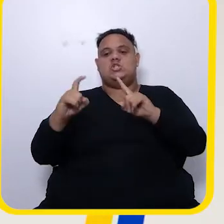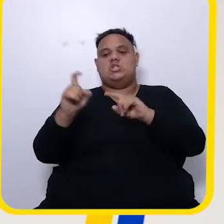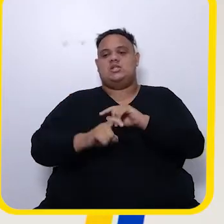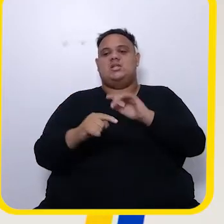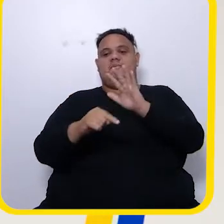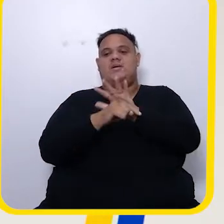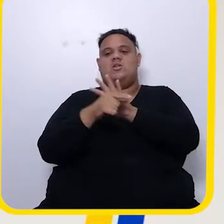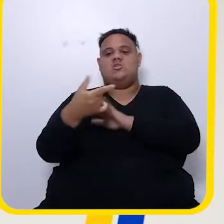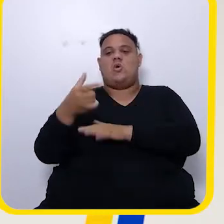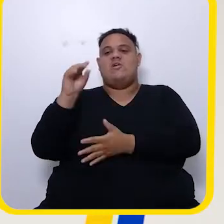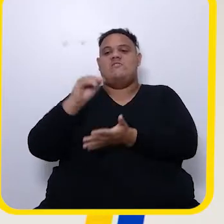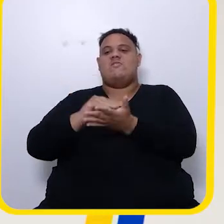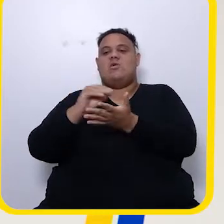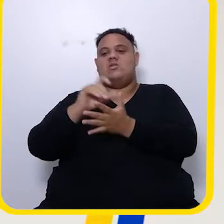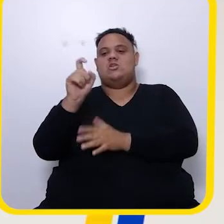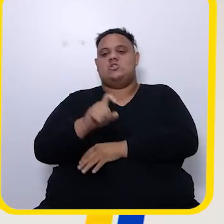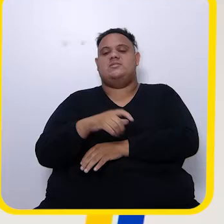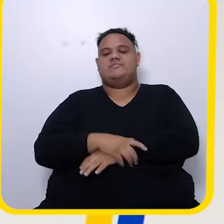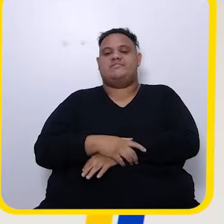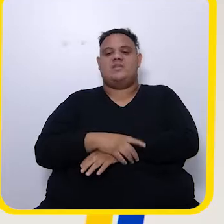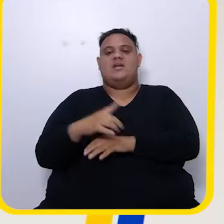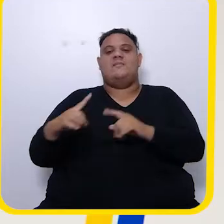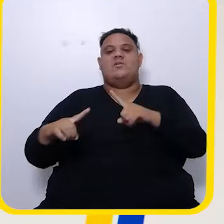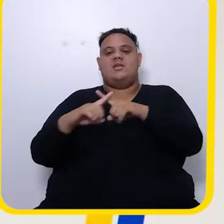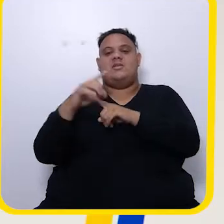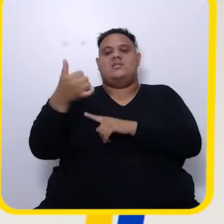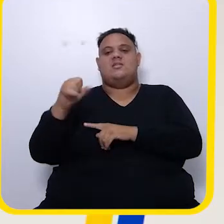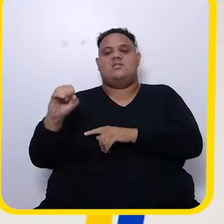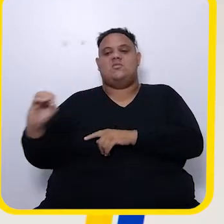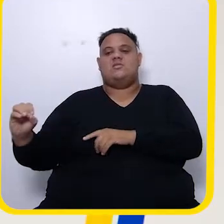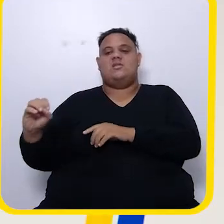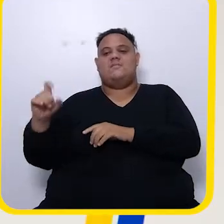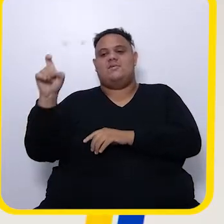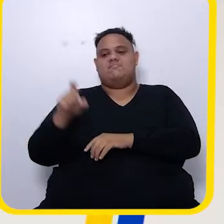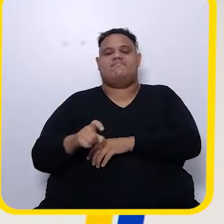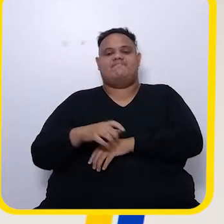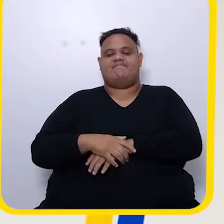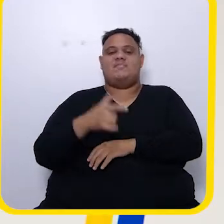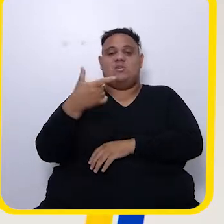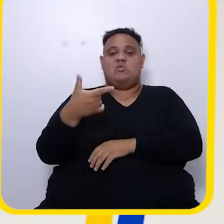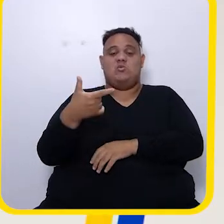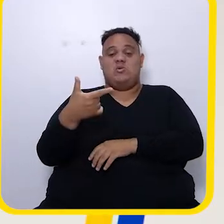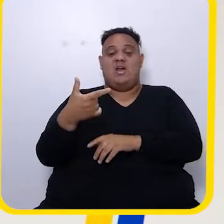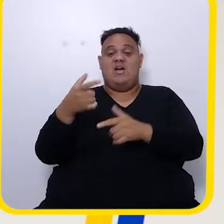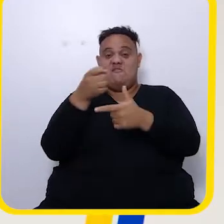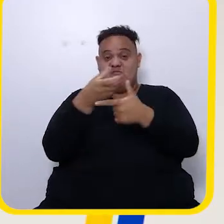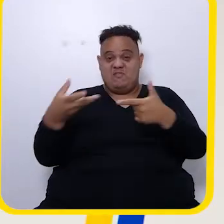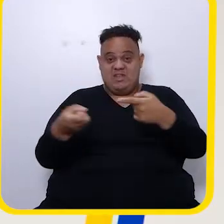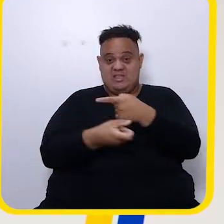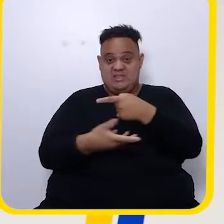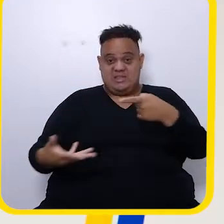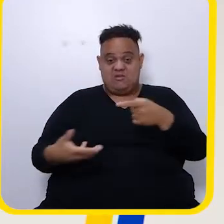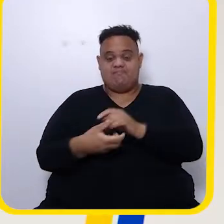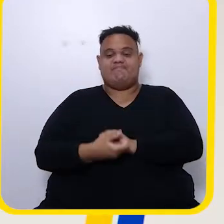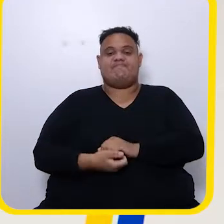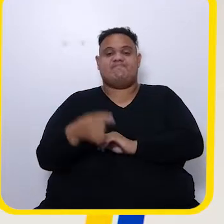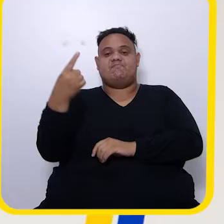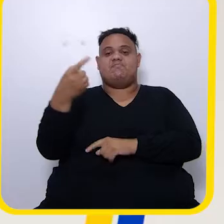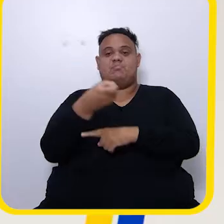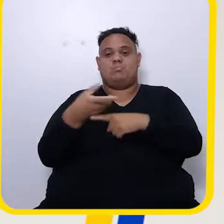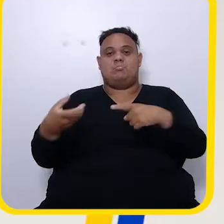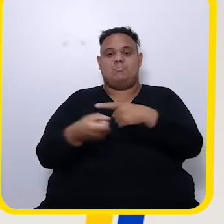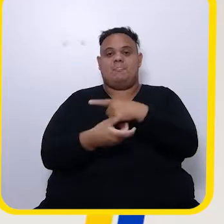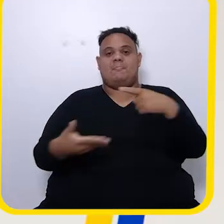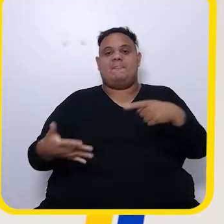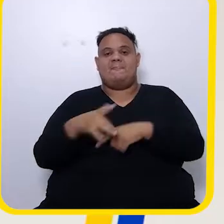faltando o x, né? Então, vou multiplicar o 180 pelo x. Na segunda fração, olha a segunda fração, ó. Eu